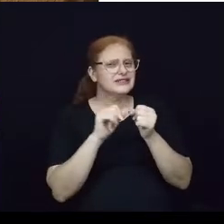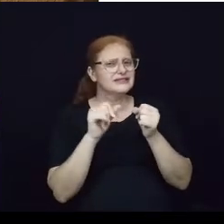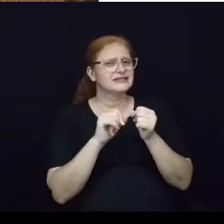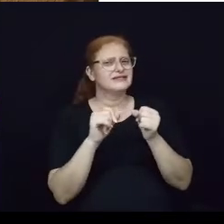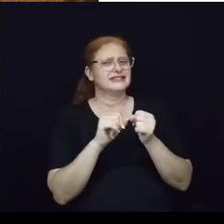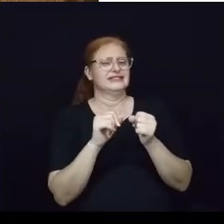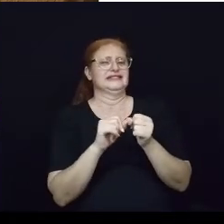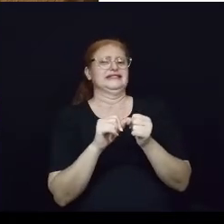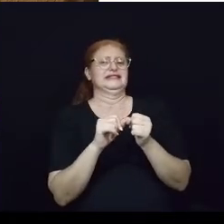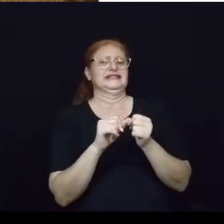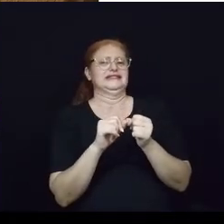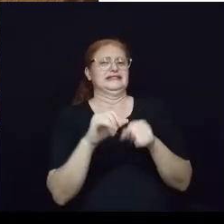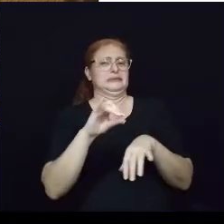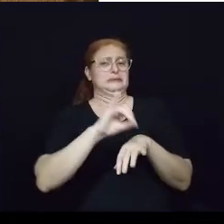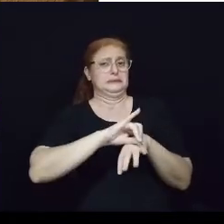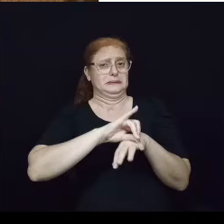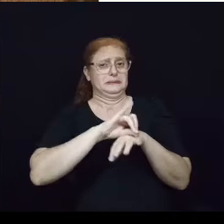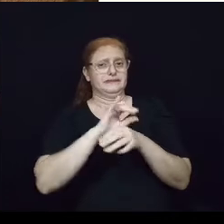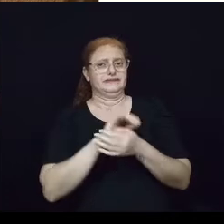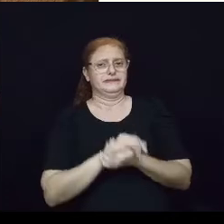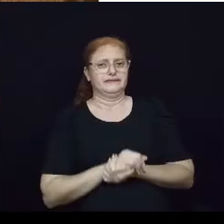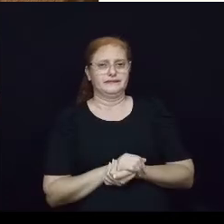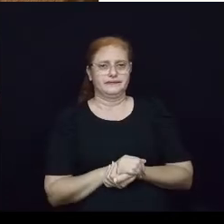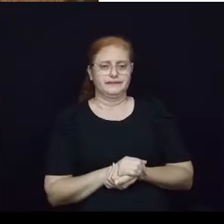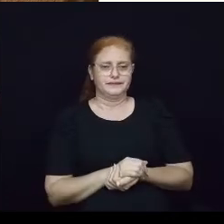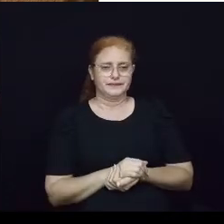de fazer essa peça.